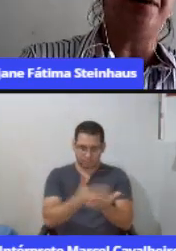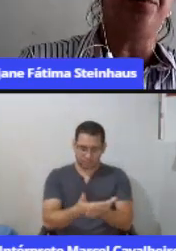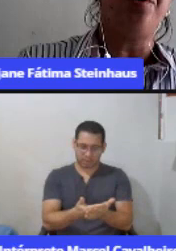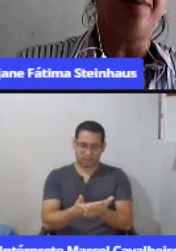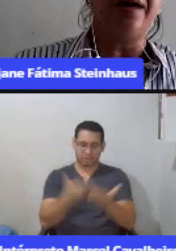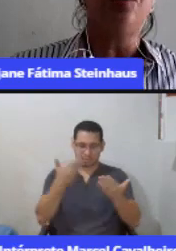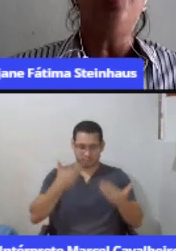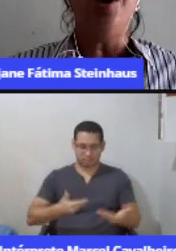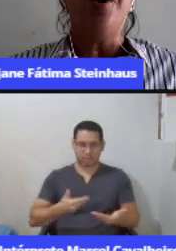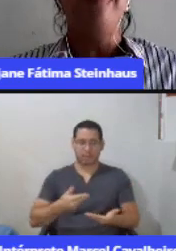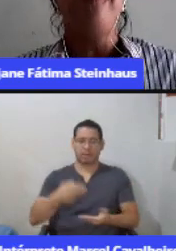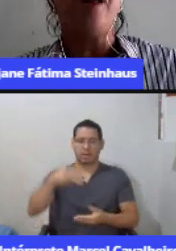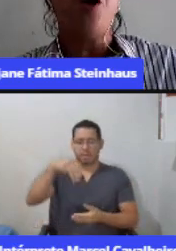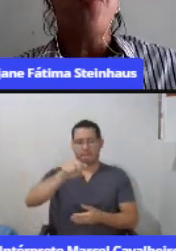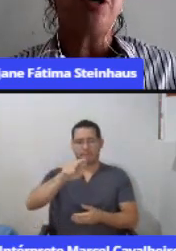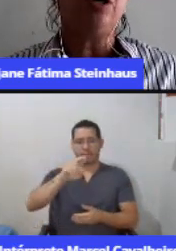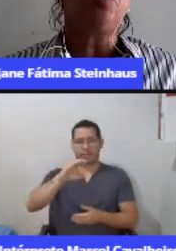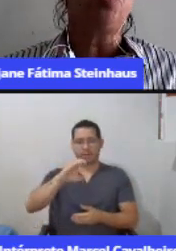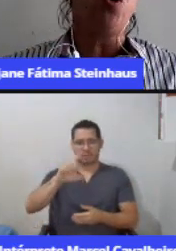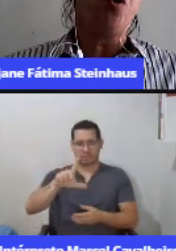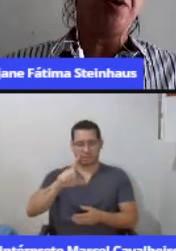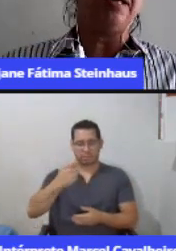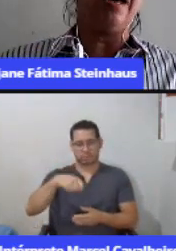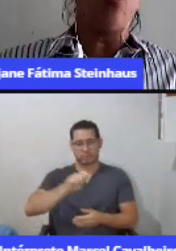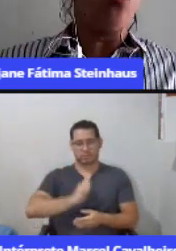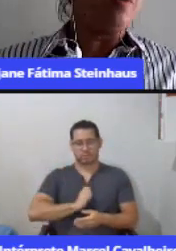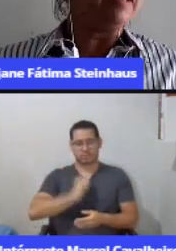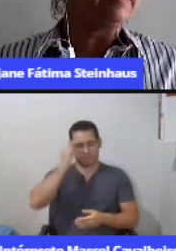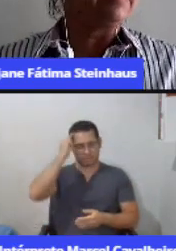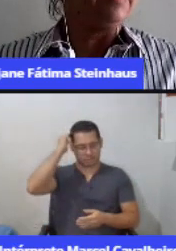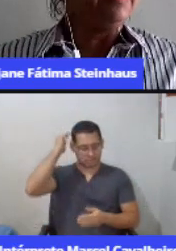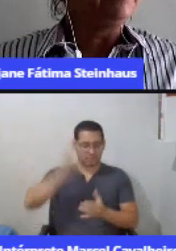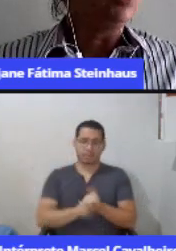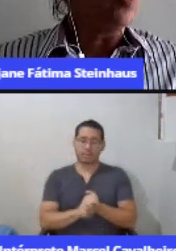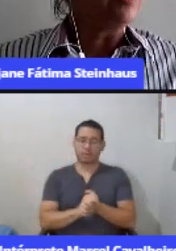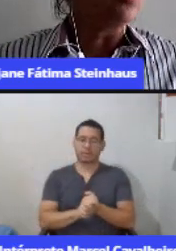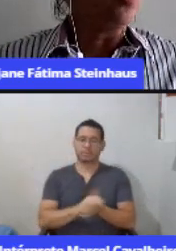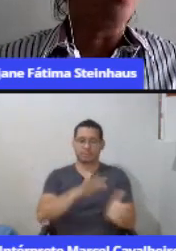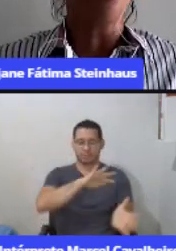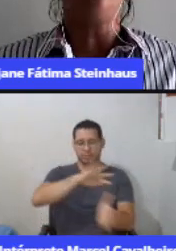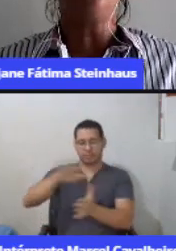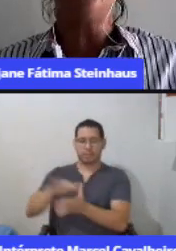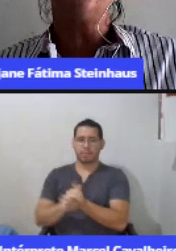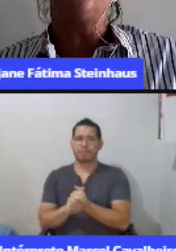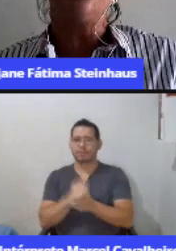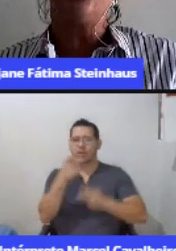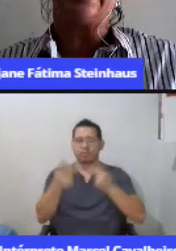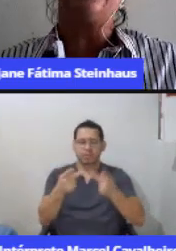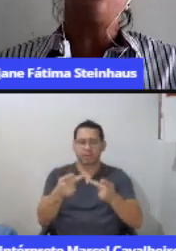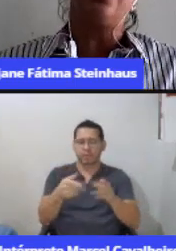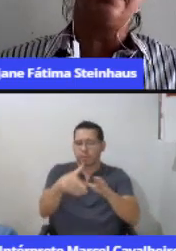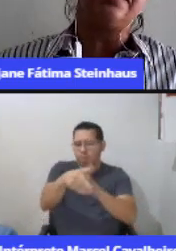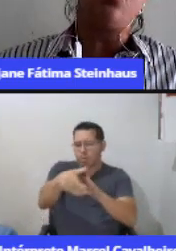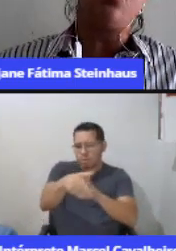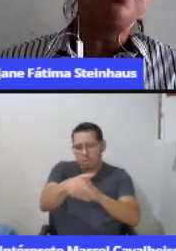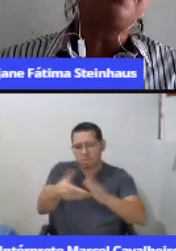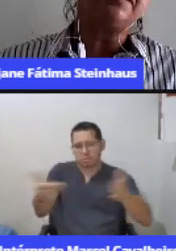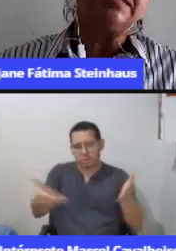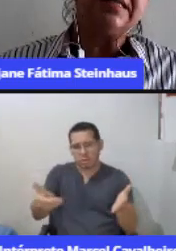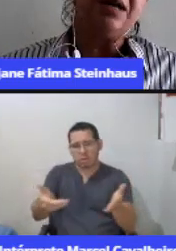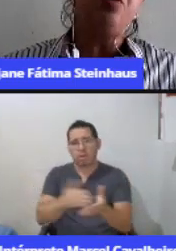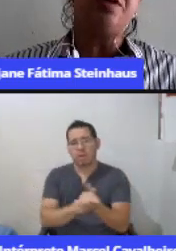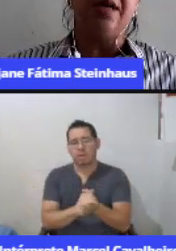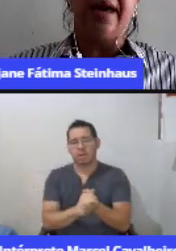nesse primeiro momento. Vou falar um pouquinho sobre algumas situações, algumas orientações gerais com relação ao que